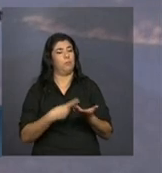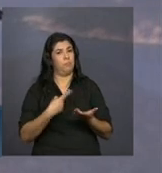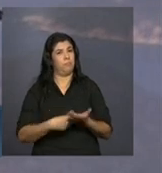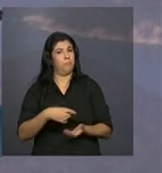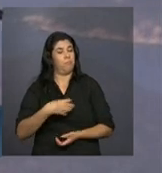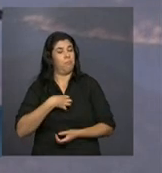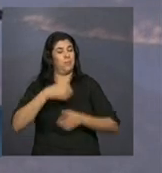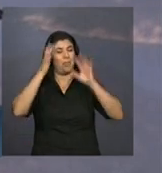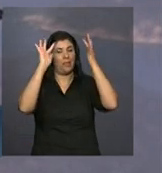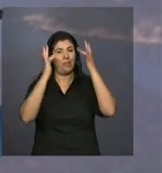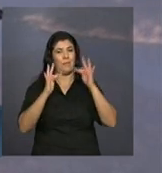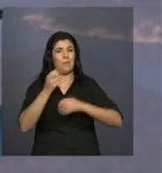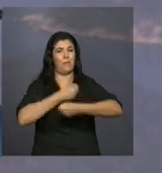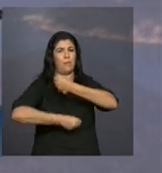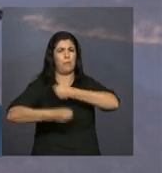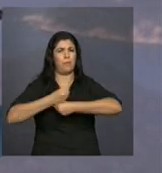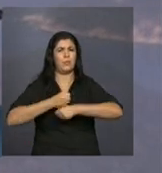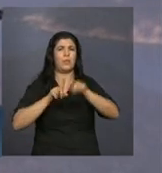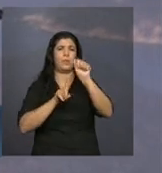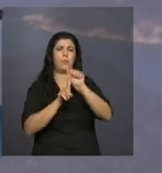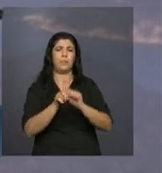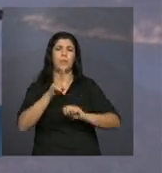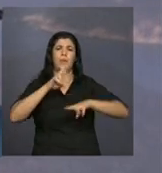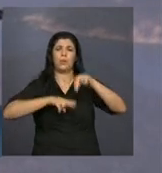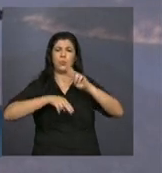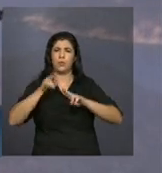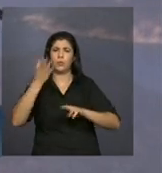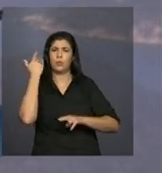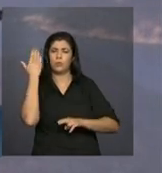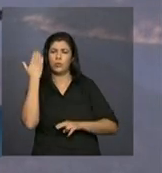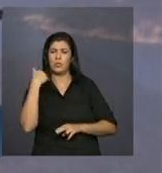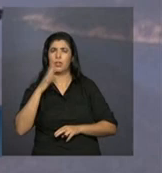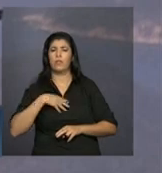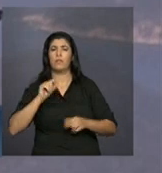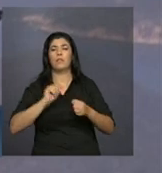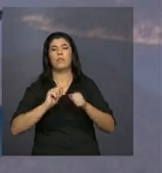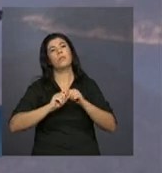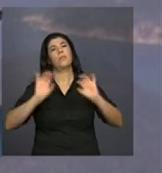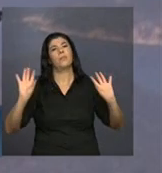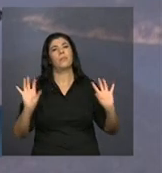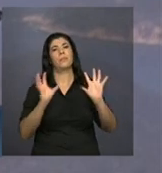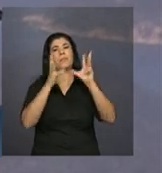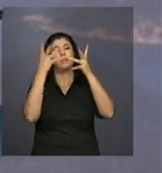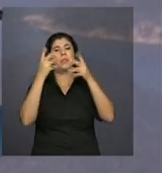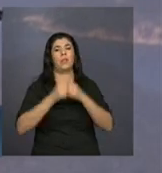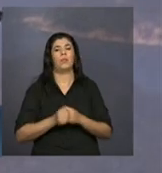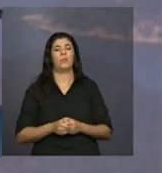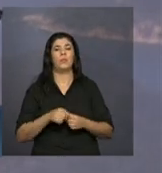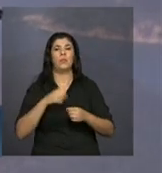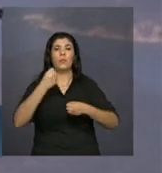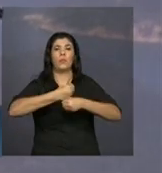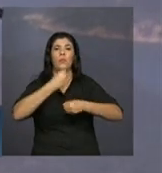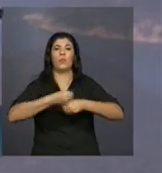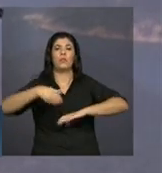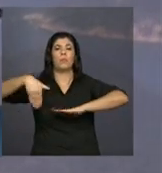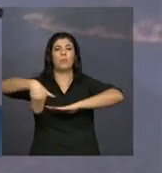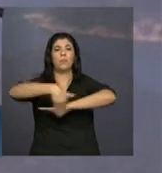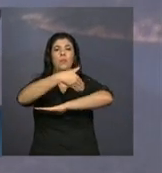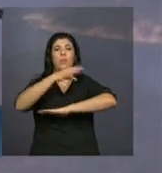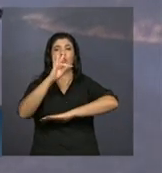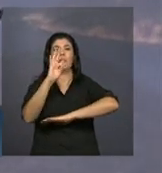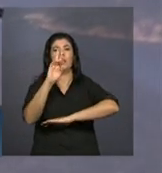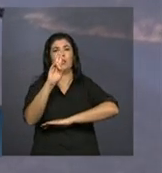feliz o ano passado, se eu não me engano, em junho, quando eu vim aqui inaugurar a Transcarioca, que corta a